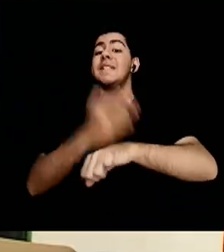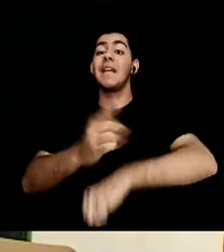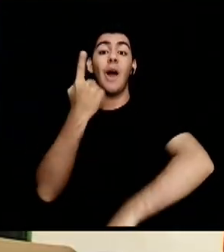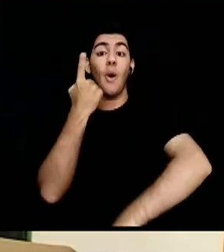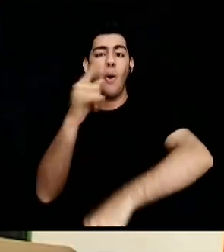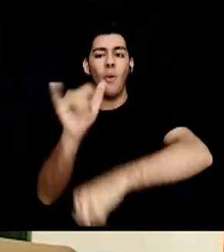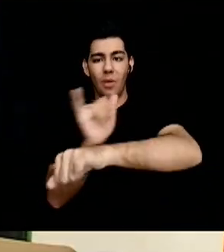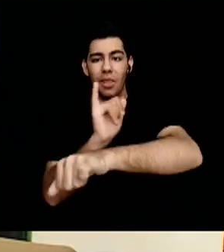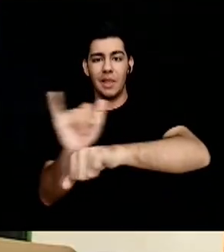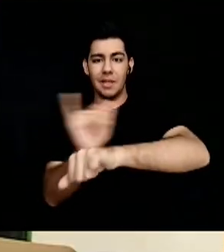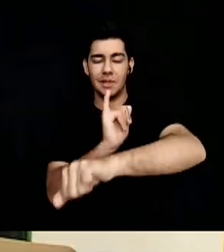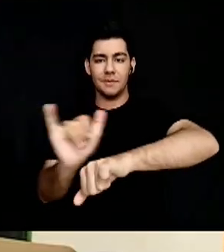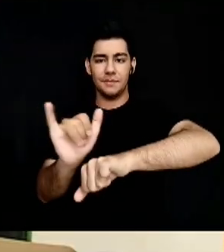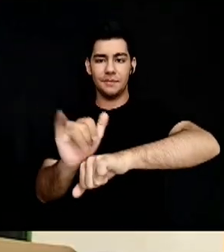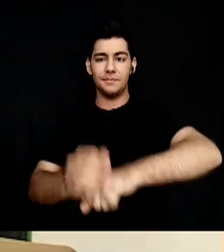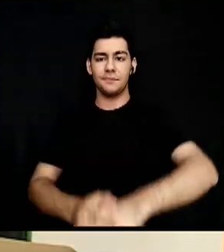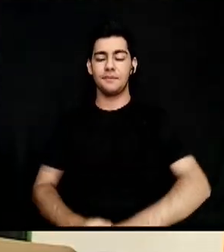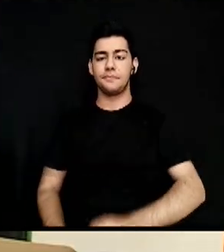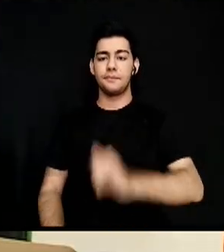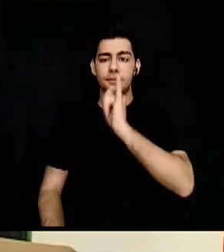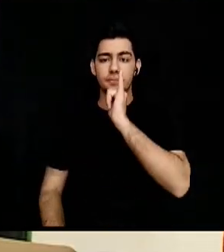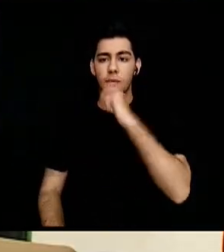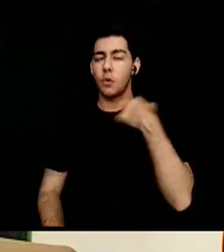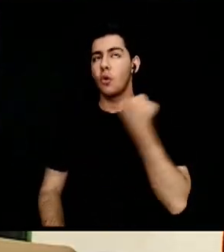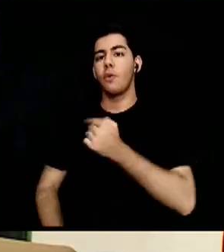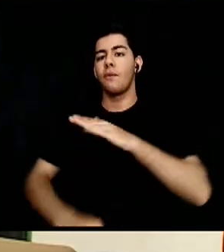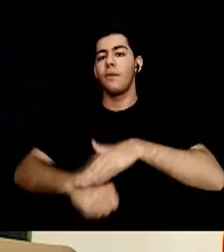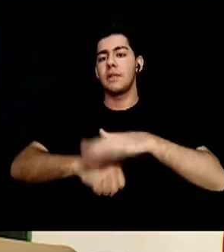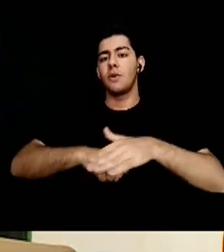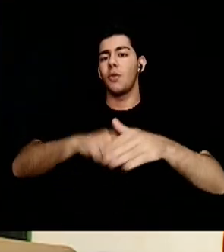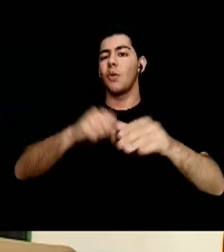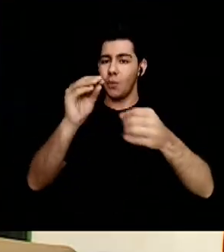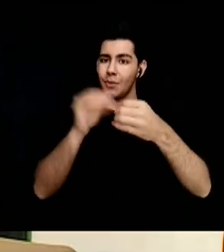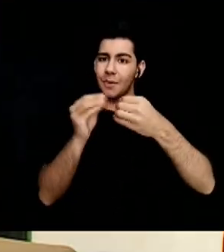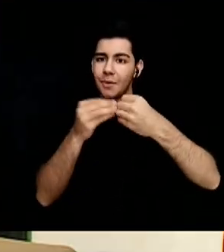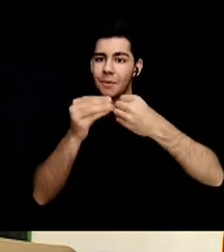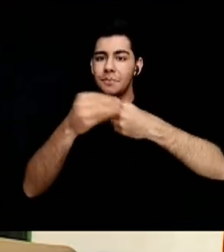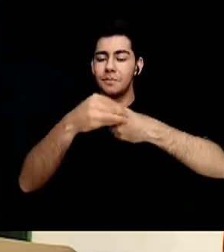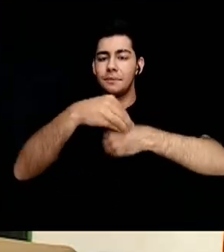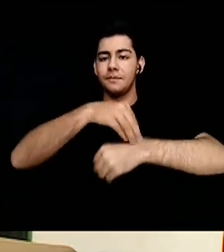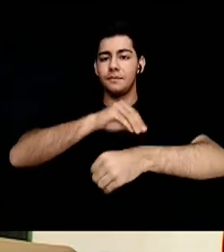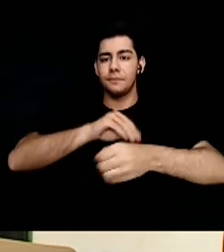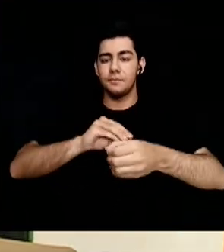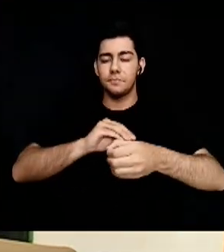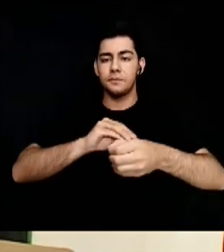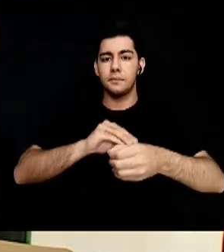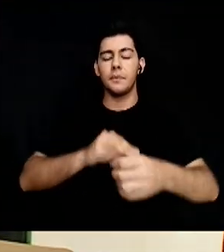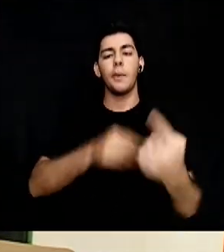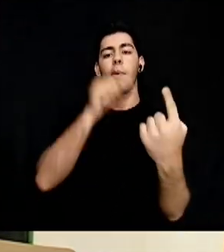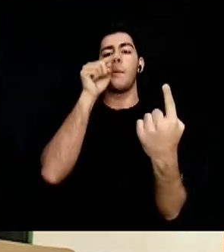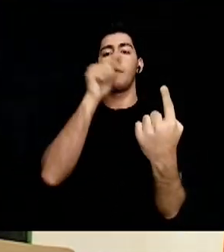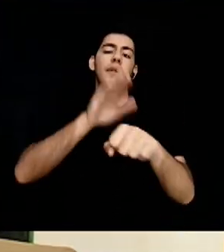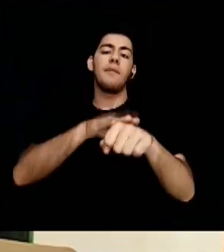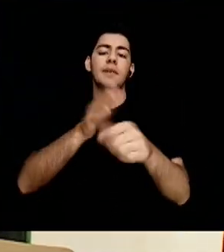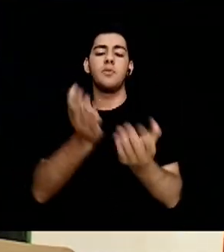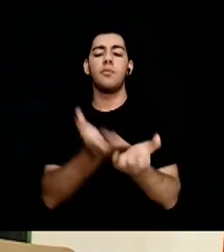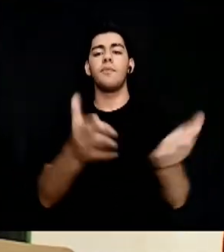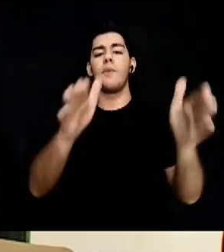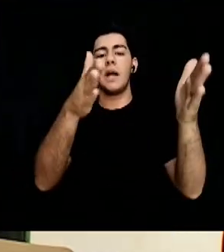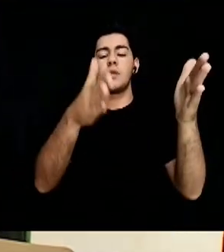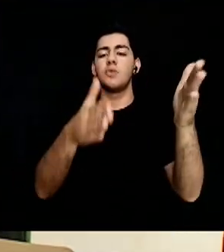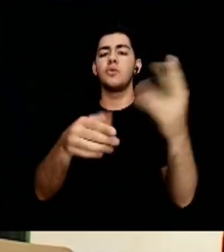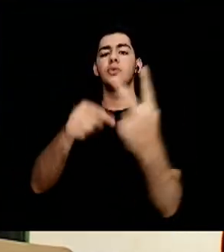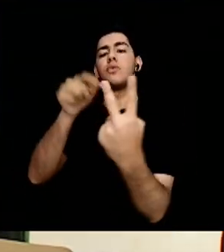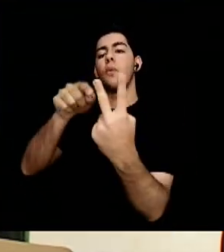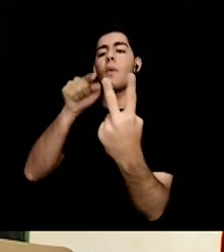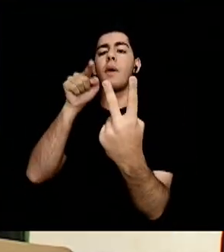Vamos fazer o esponjado. Aí uma vai fazer vaso, a outra vai fazer uma bandeja, a outra vai fazer uma